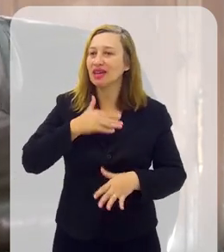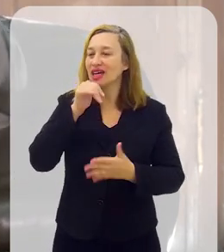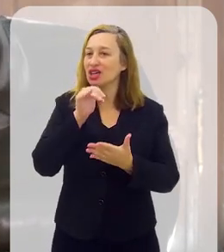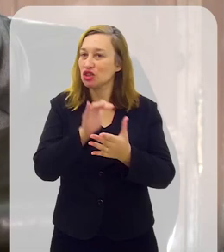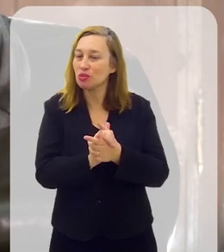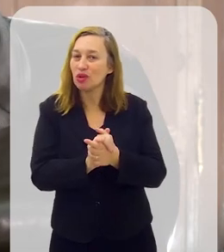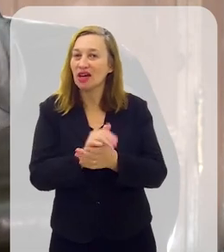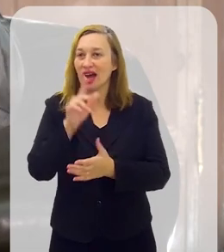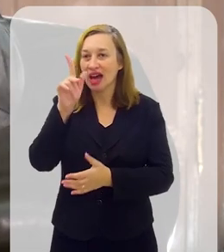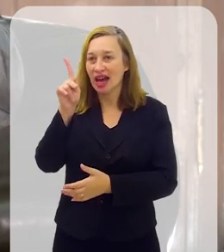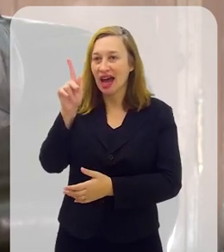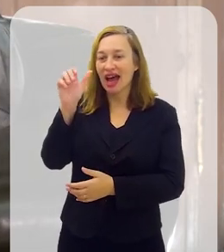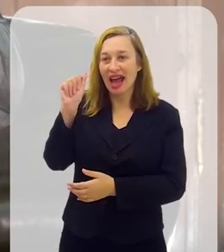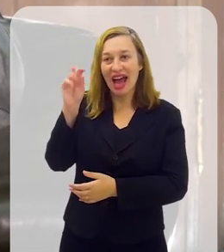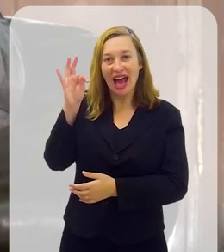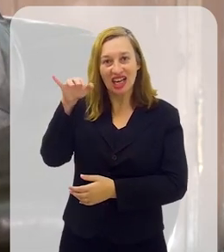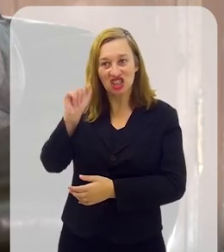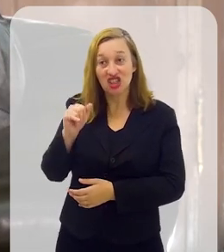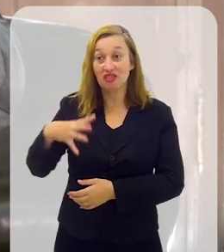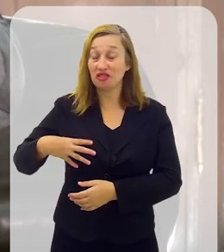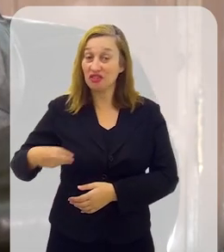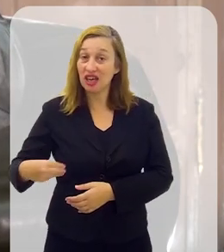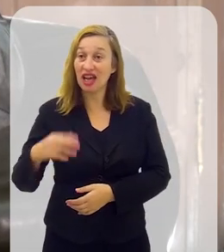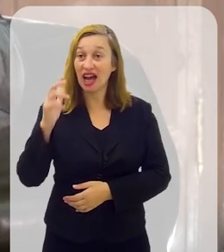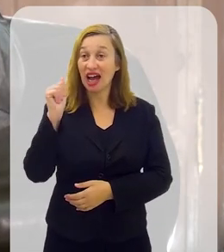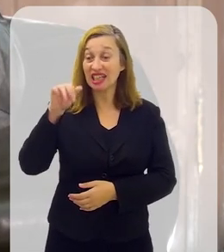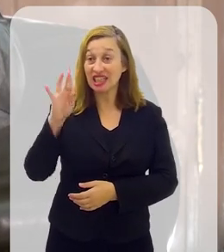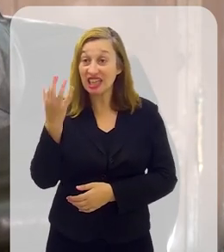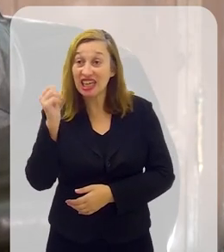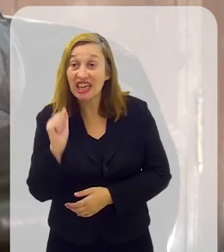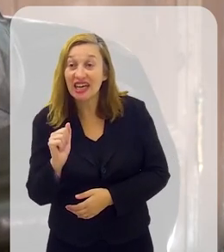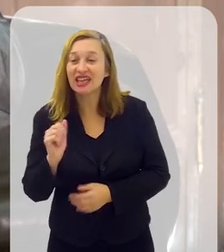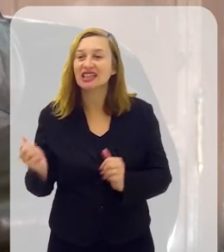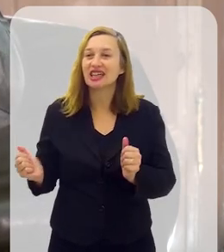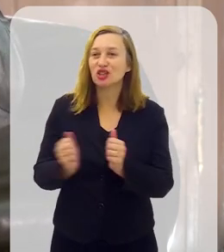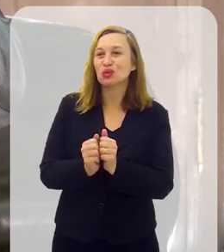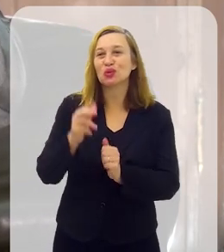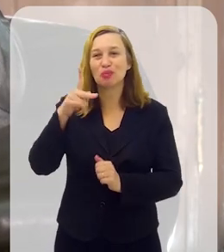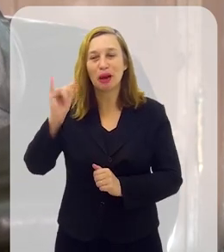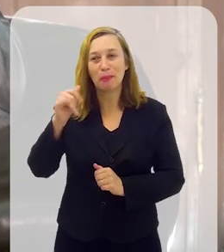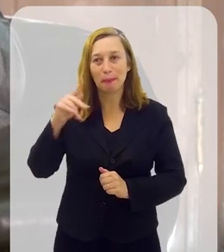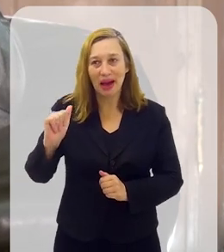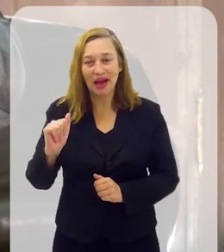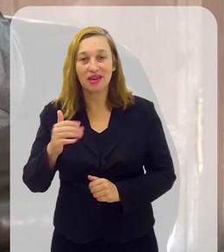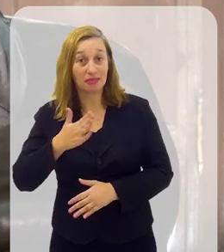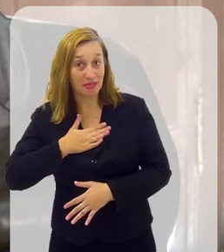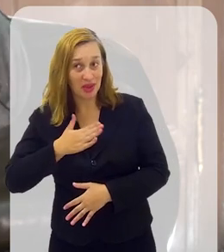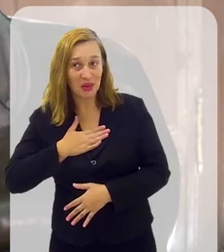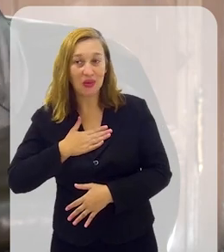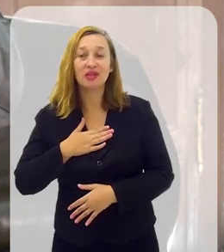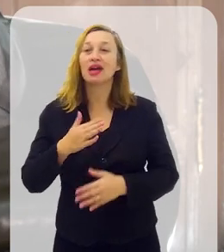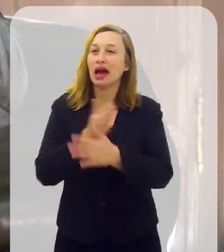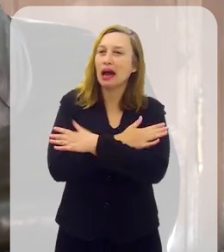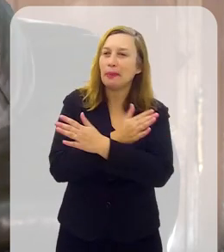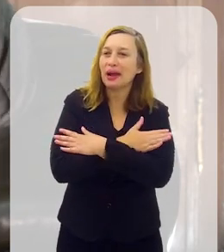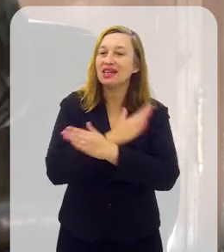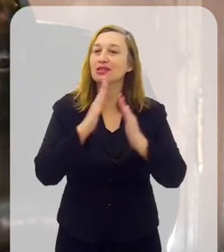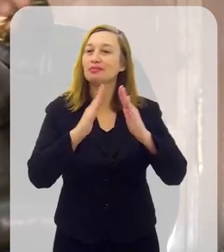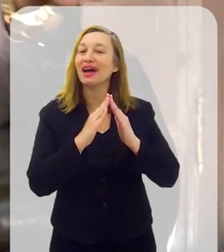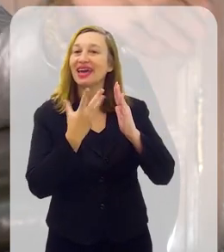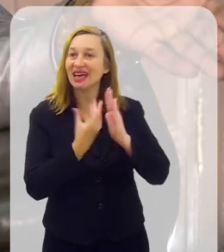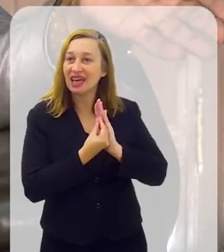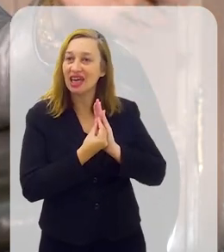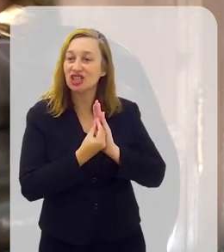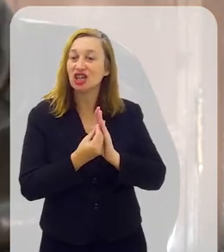pra minha esposa né minha esposa Cátia minha filhota Aninha tá lá junto com o papai minha mamãe quero mandar um abraço pra